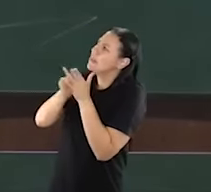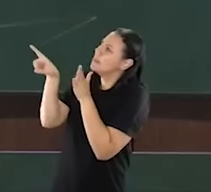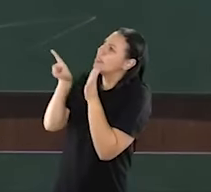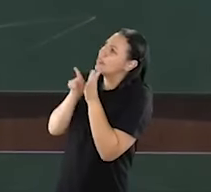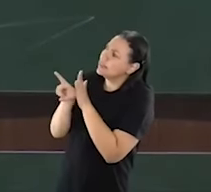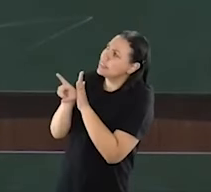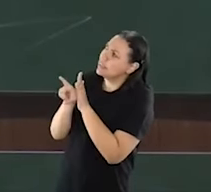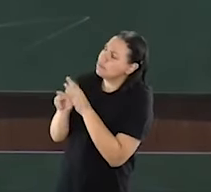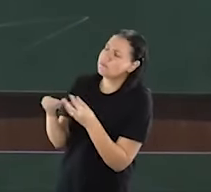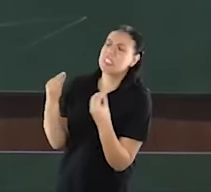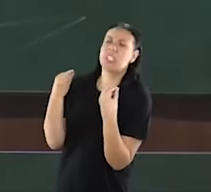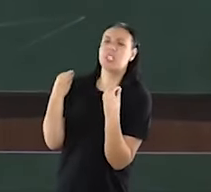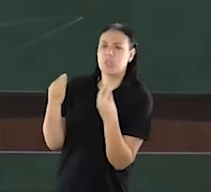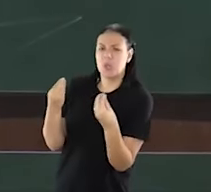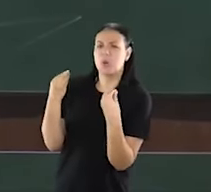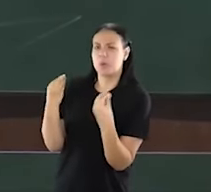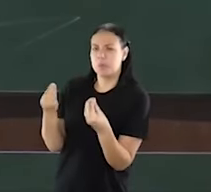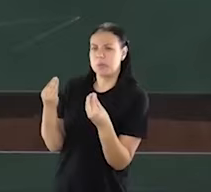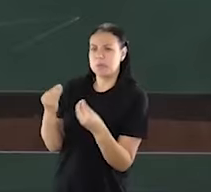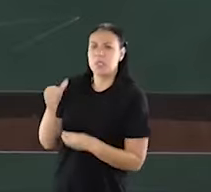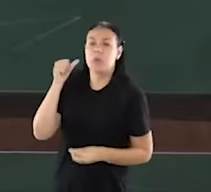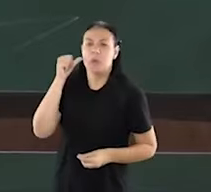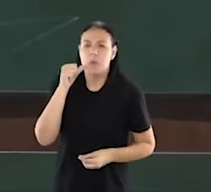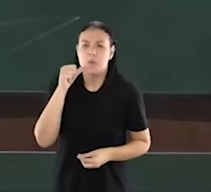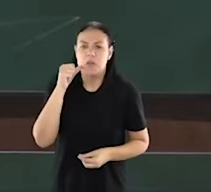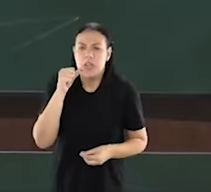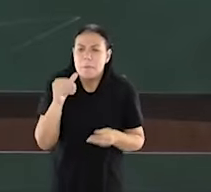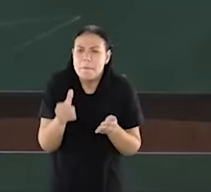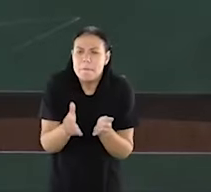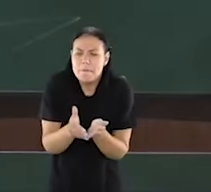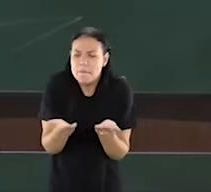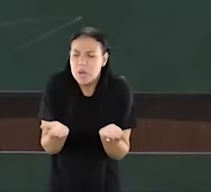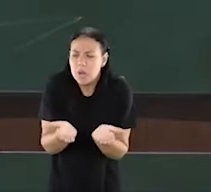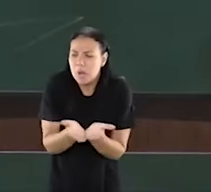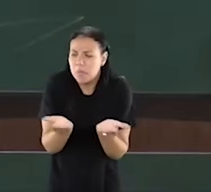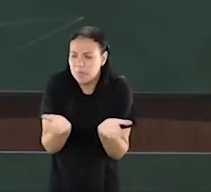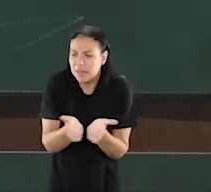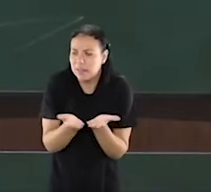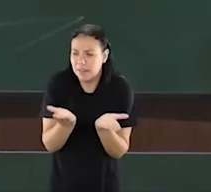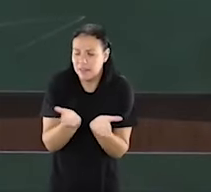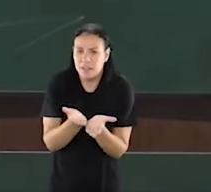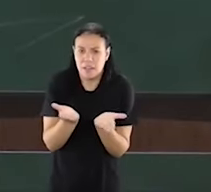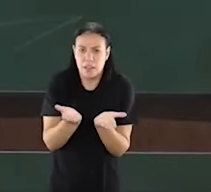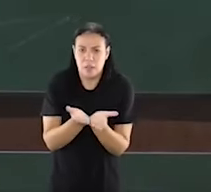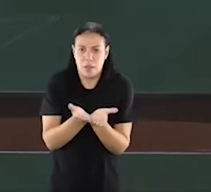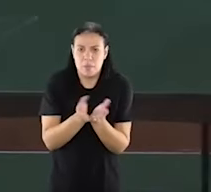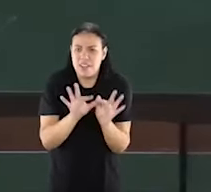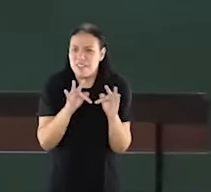como é que uma moça pobre, de uma aldeia pobre, de uma família pobre,